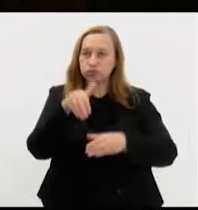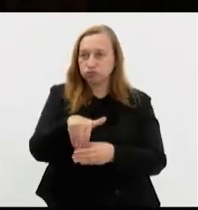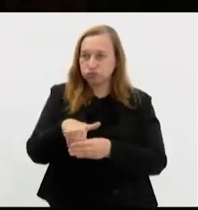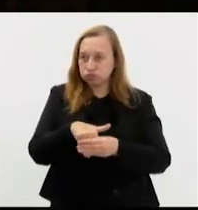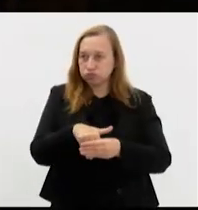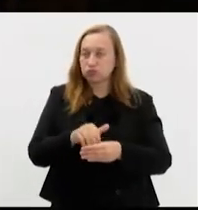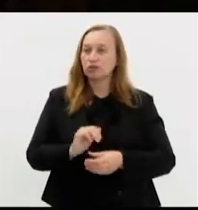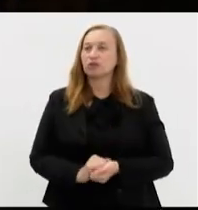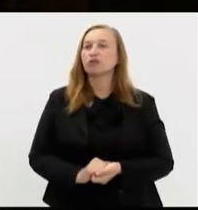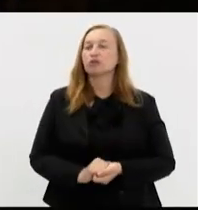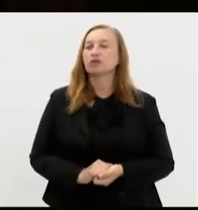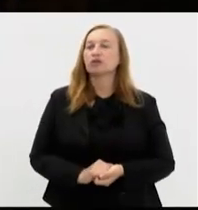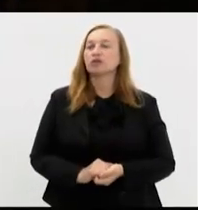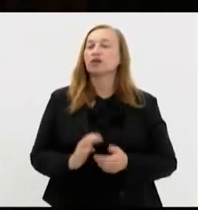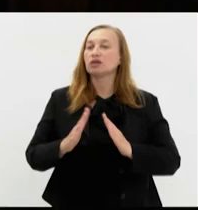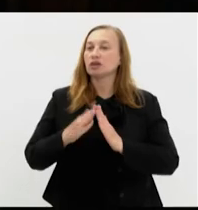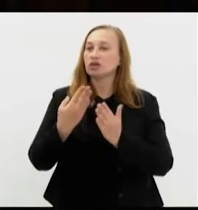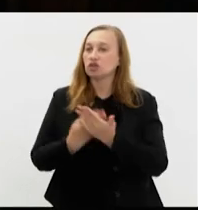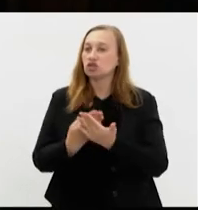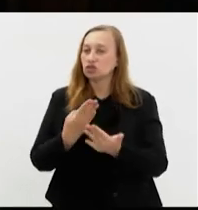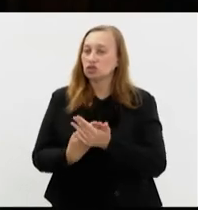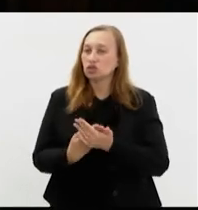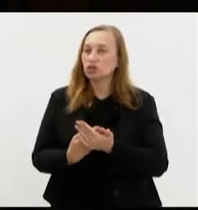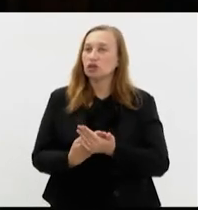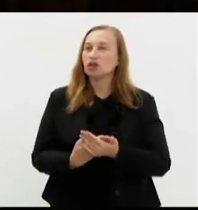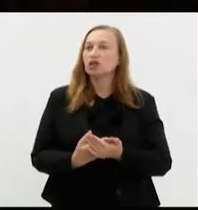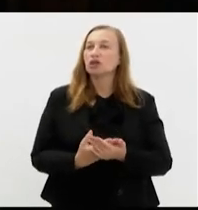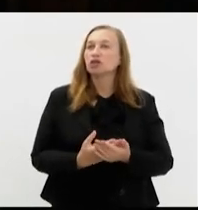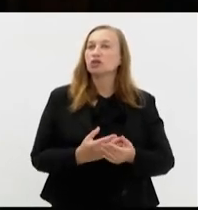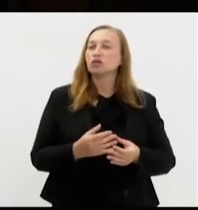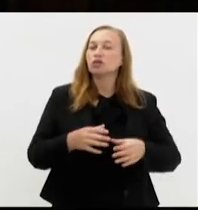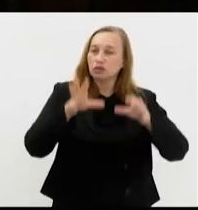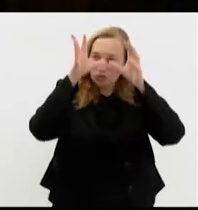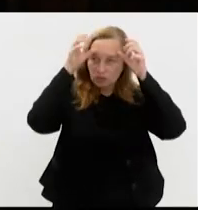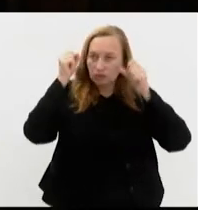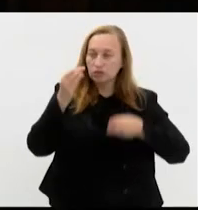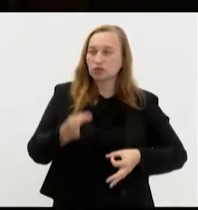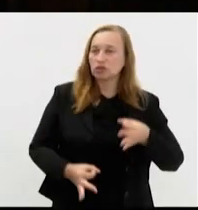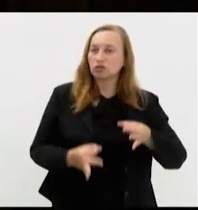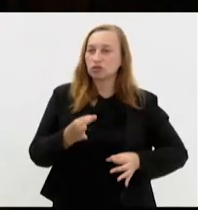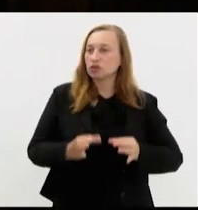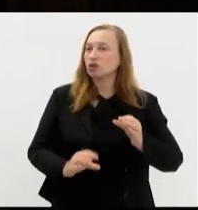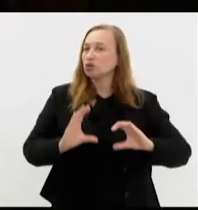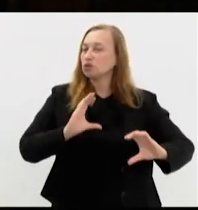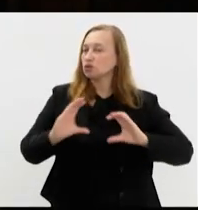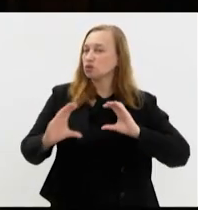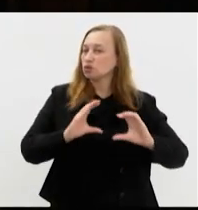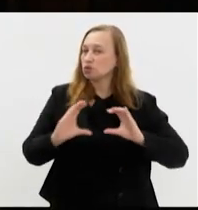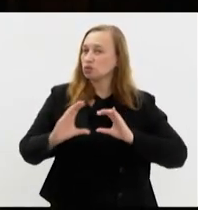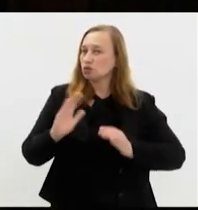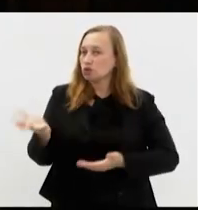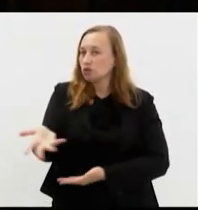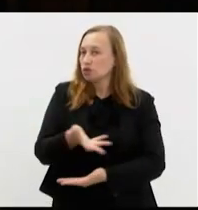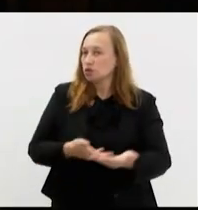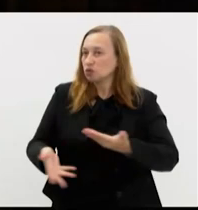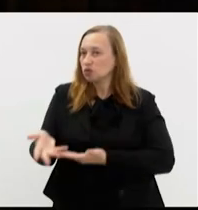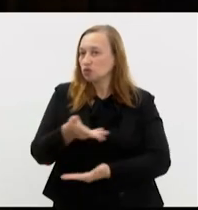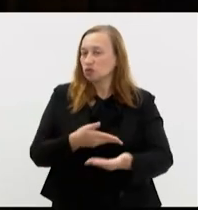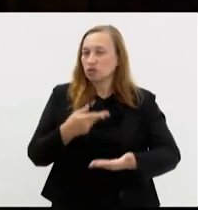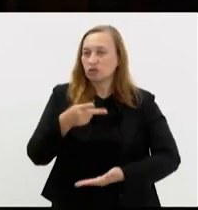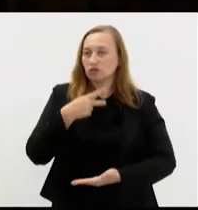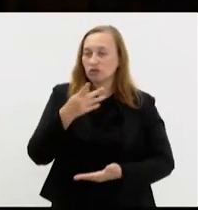meio da escola que o tribunal ele dialoga vou usar essa expressão aqui dita hoje pelo